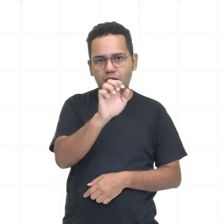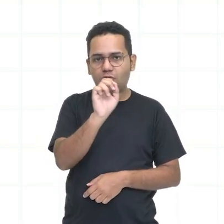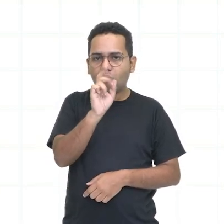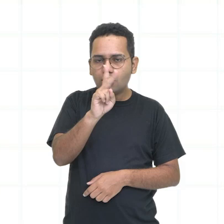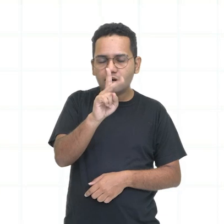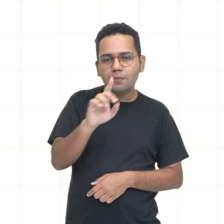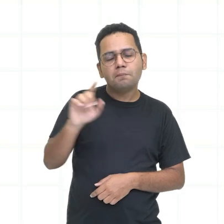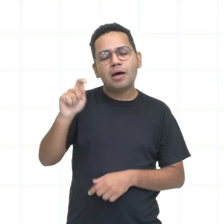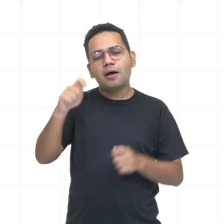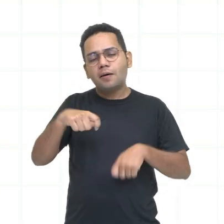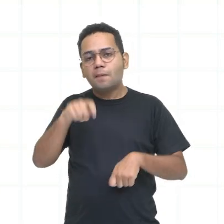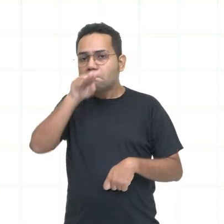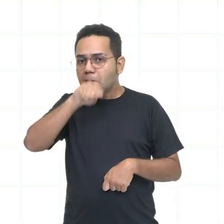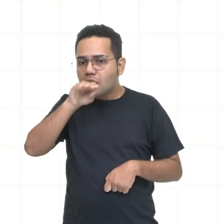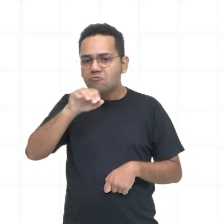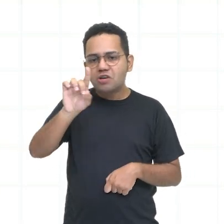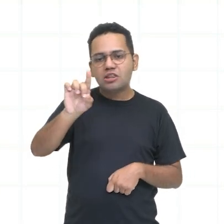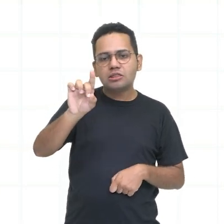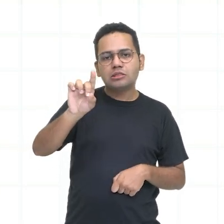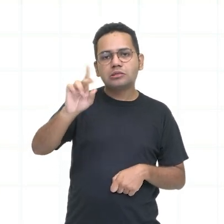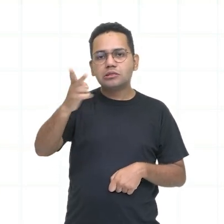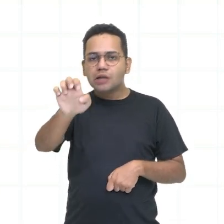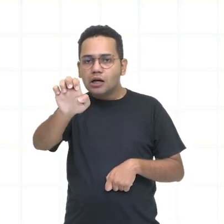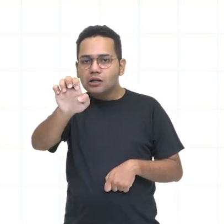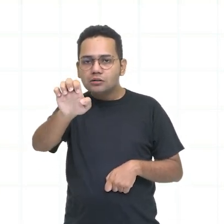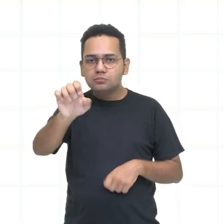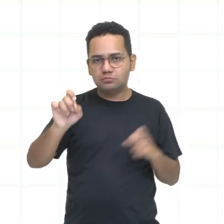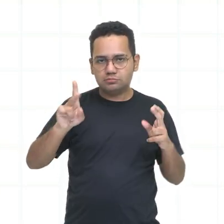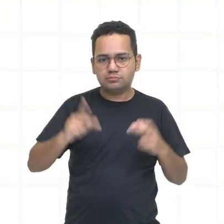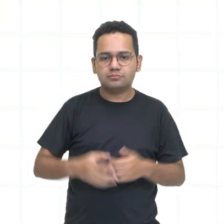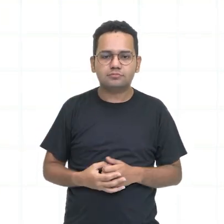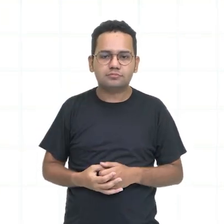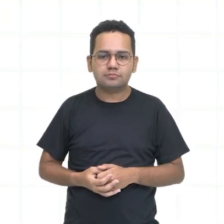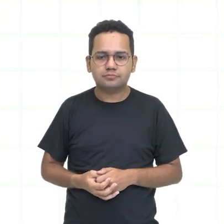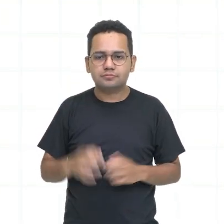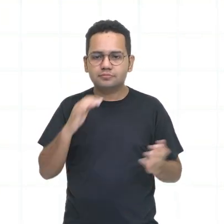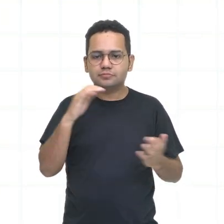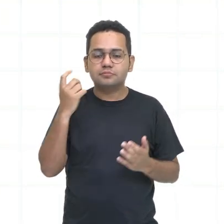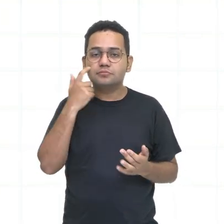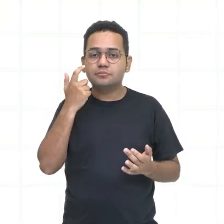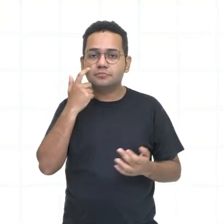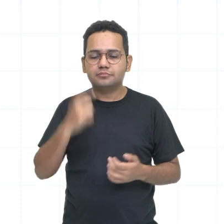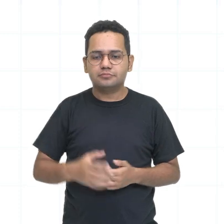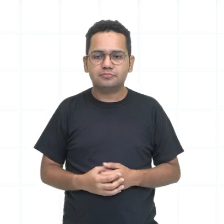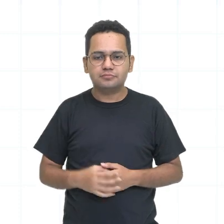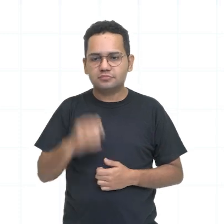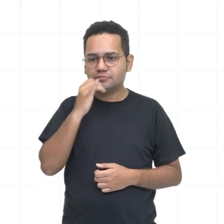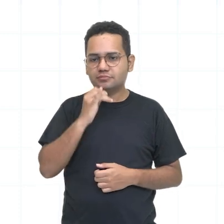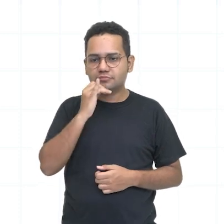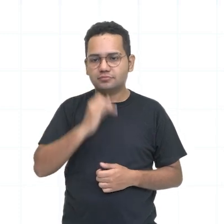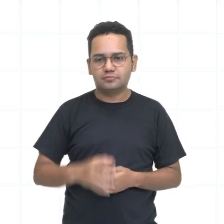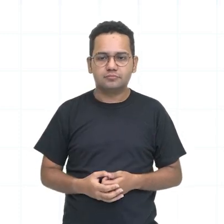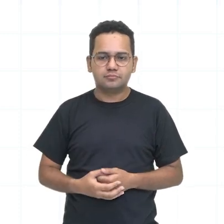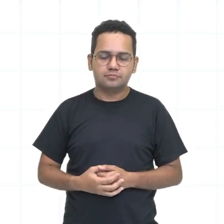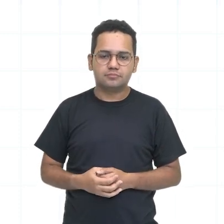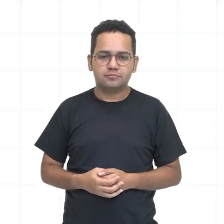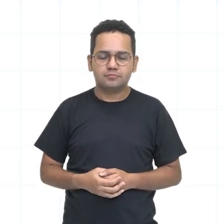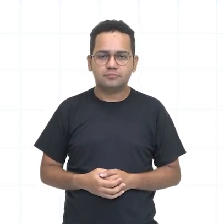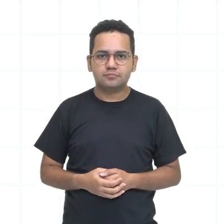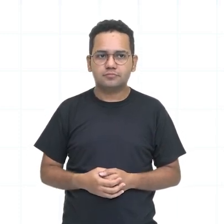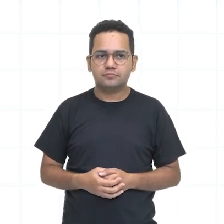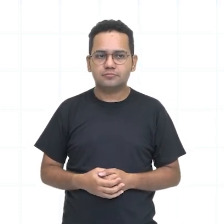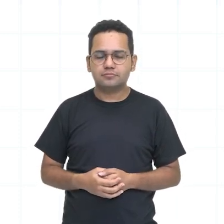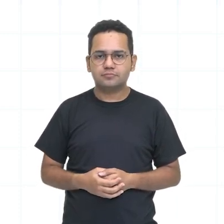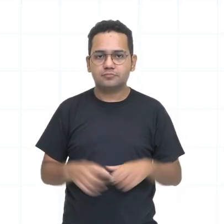extrema importância, tá? Vou mostrar um exemplo agora. Então, é um artigo, né? Identity